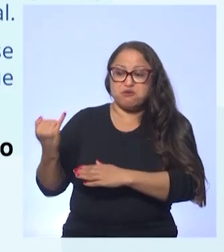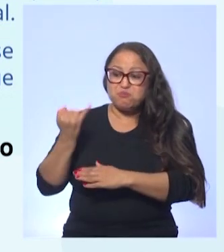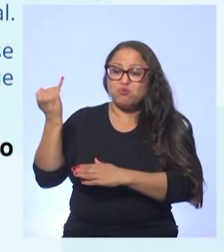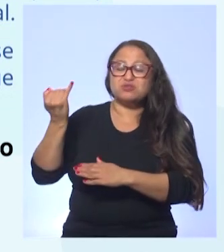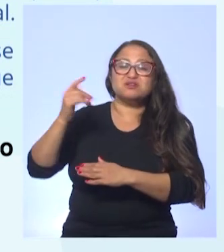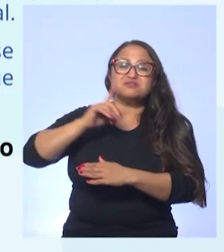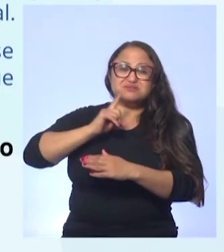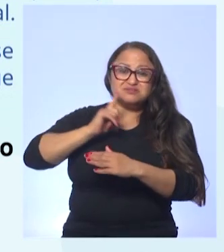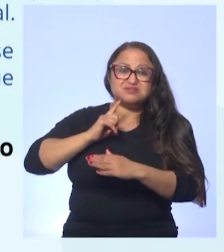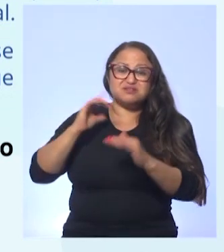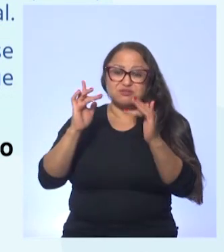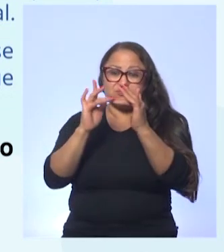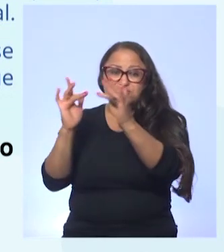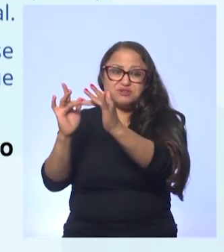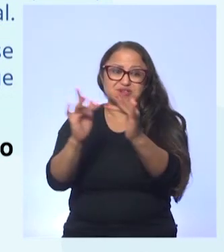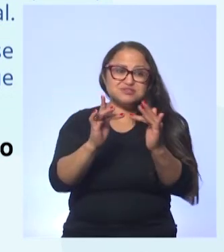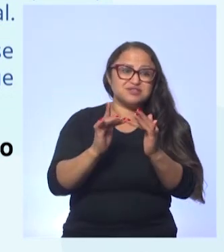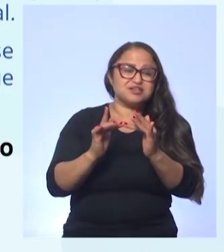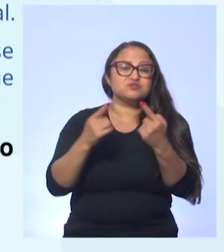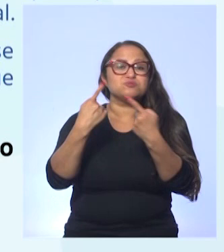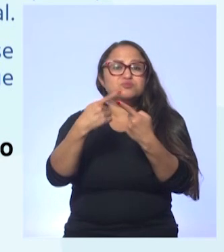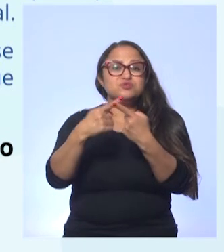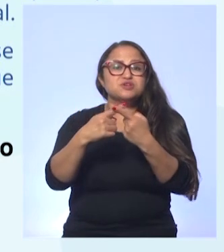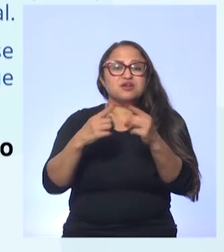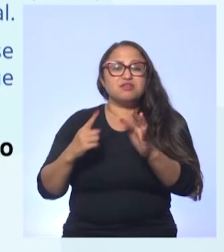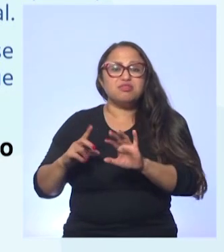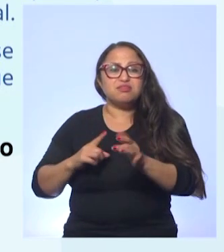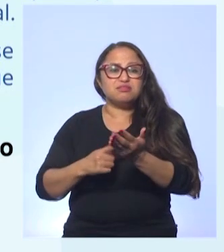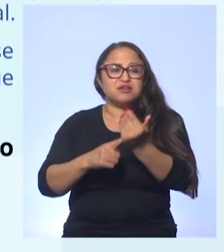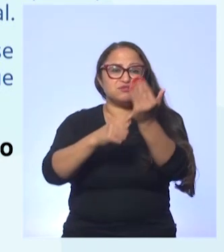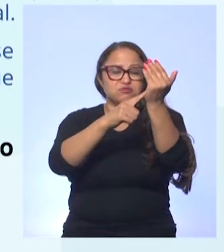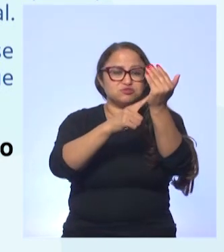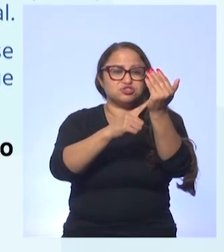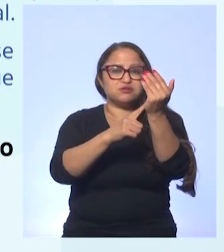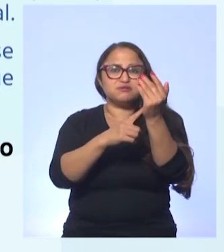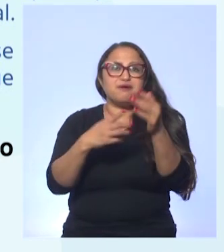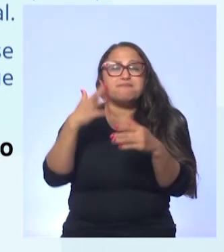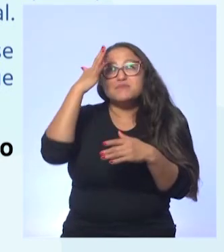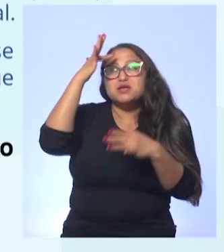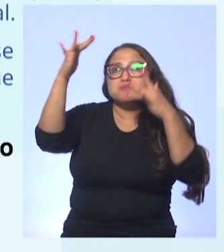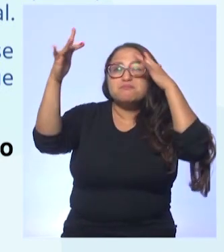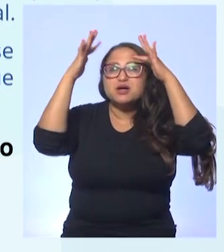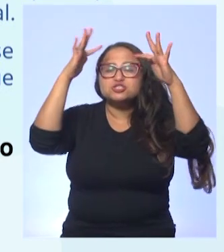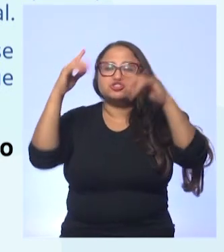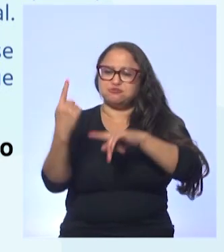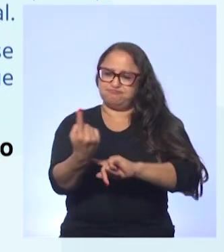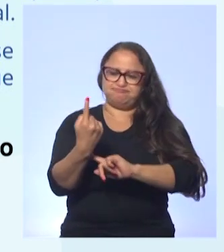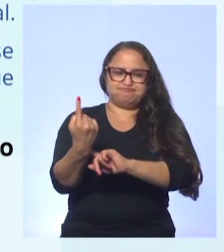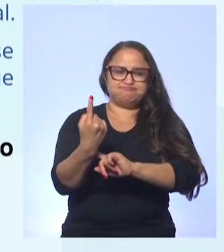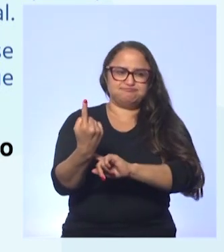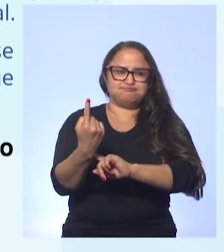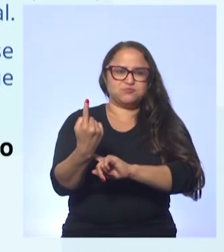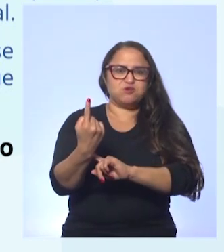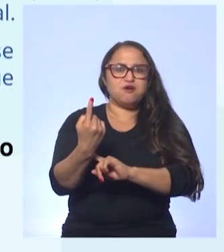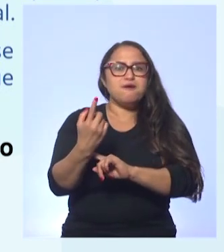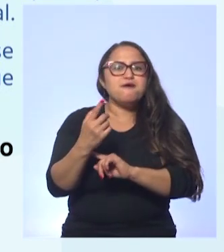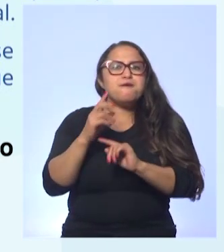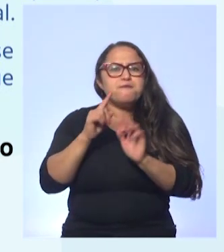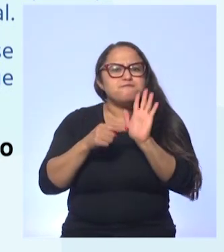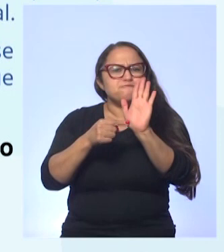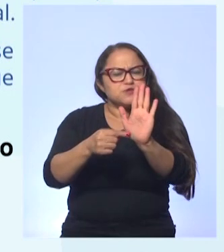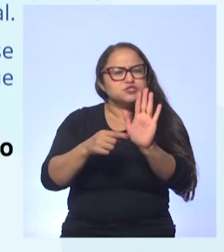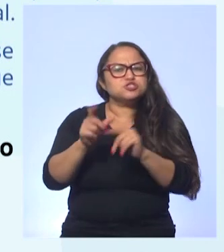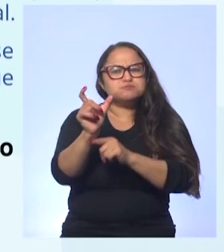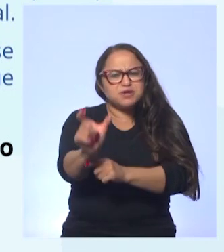nesse universo tecnológico, conseguem, mesmo que fantasiosamente, sentirem-se únicos. Identifique as palavras utilizadas